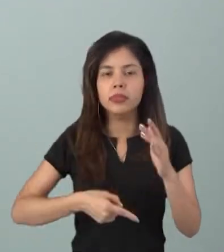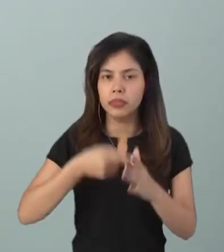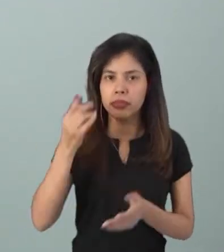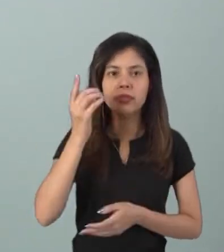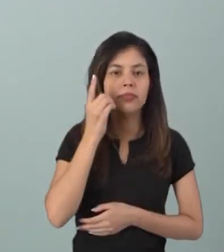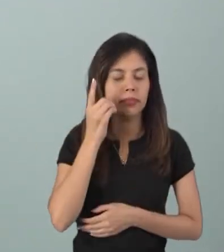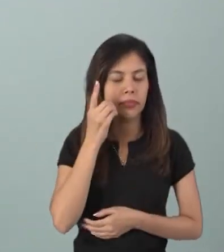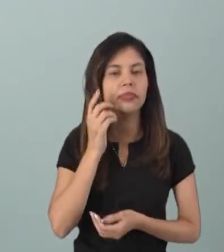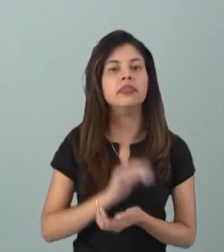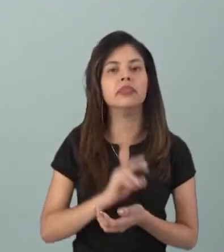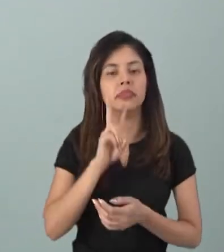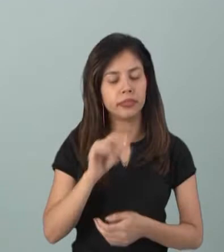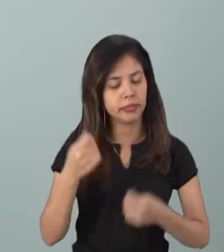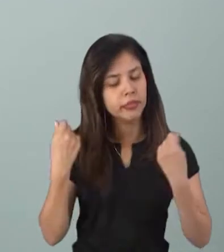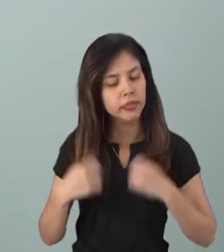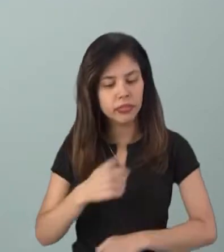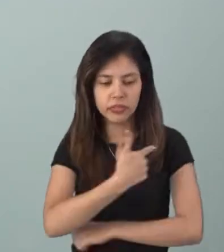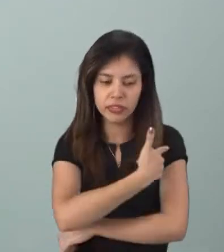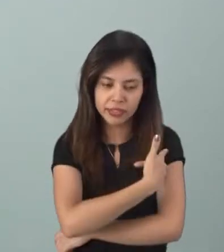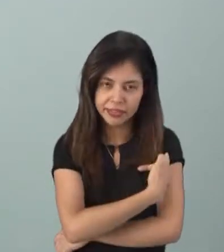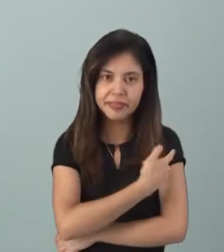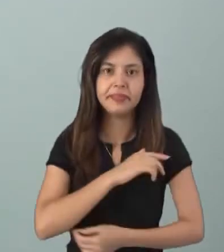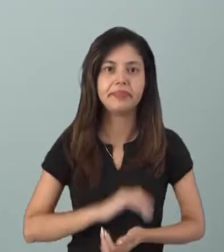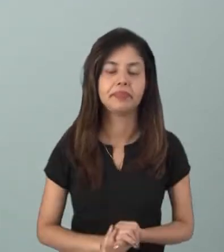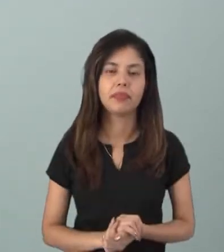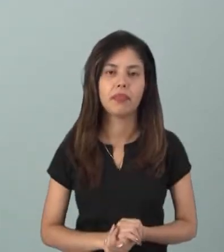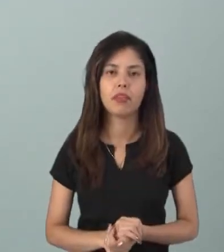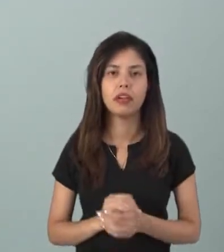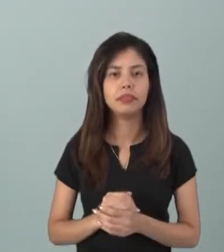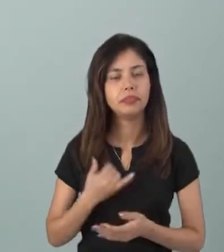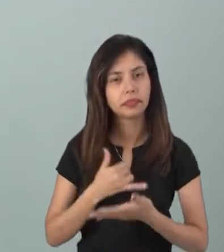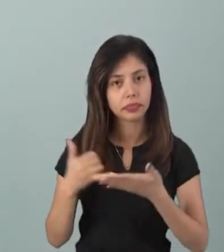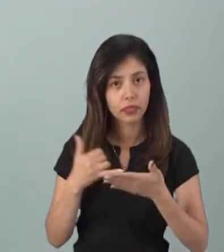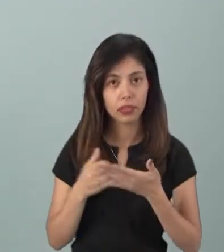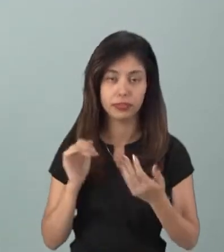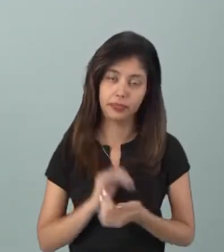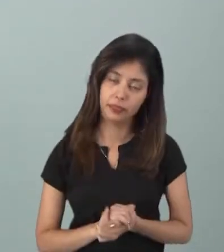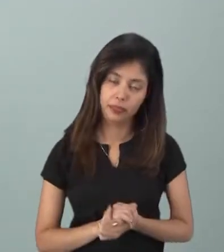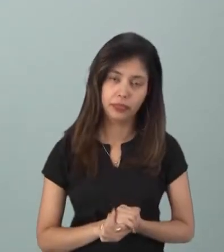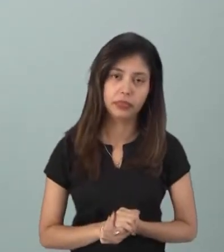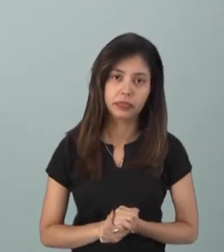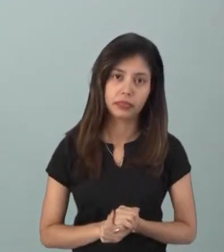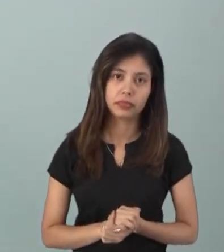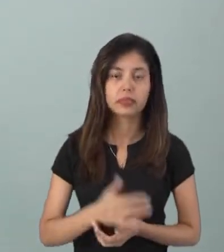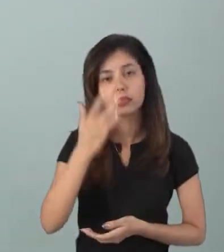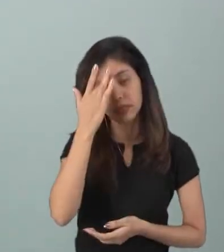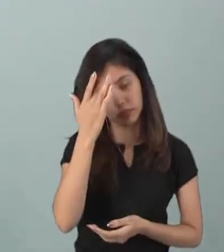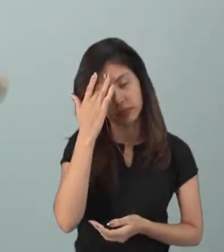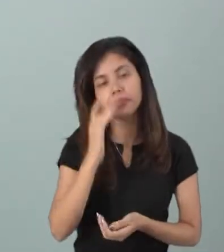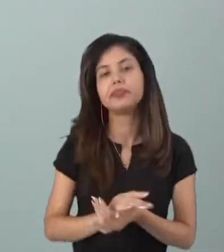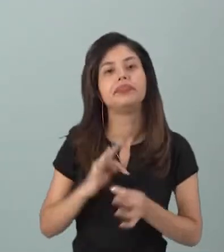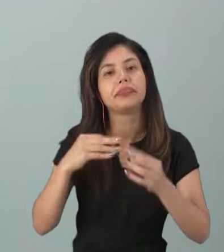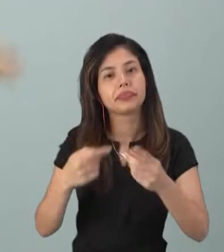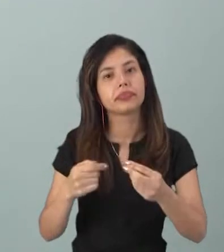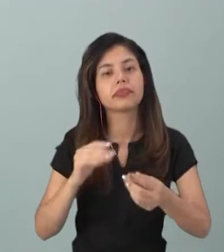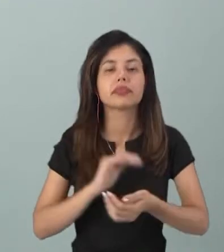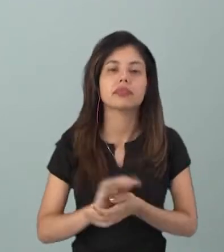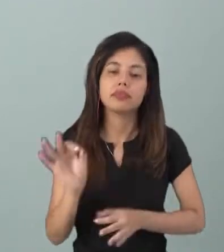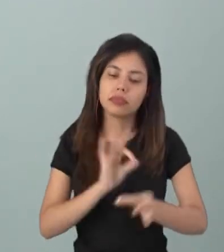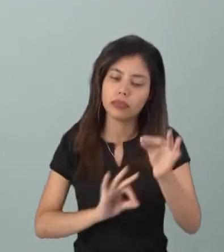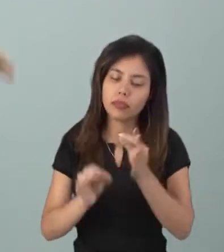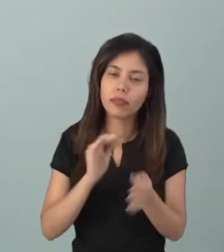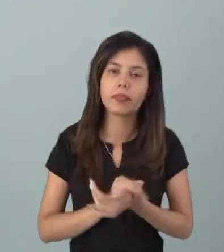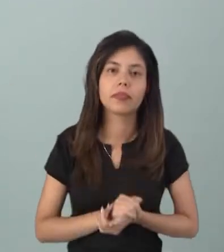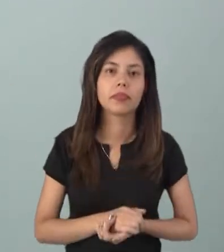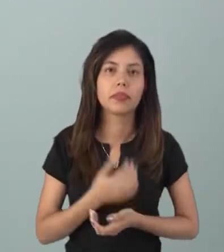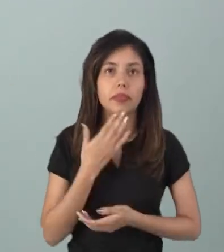ao dia, ela vai precisar ingerir uma certa quantidade daquela droga para que ela ache que está com tudo sob controle, para que ela se